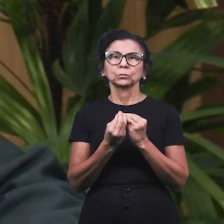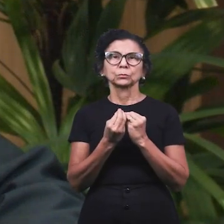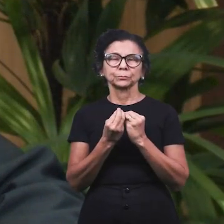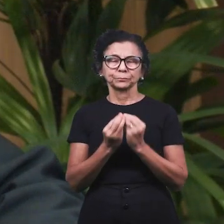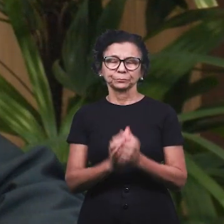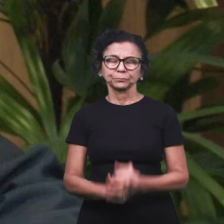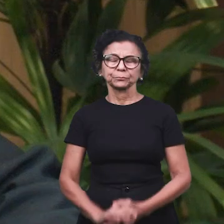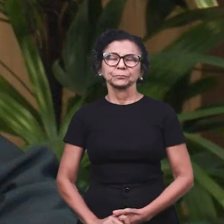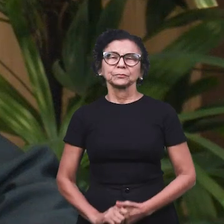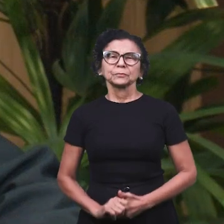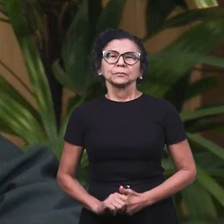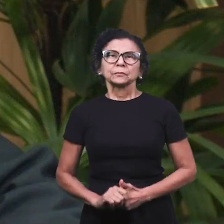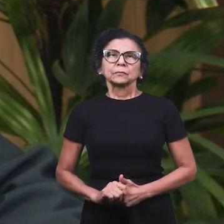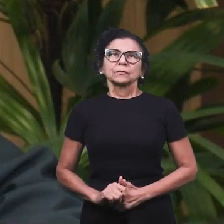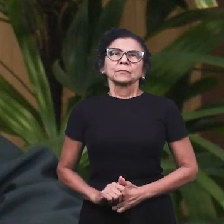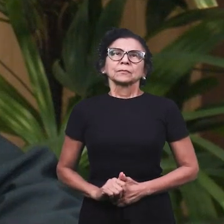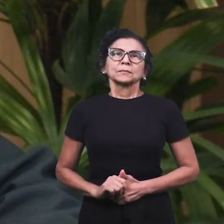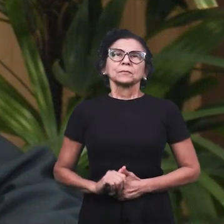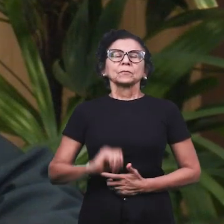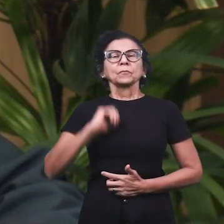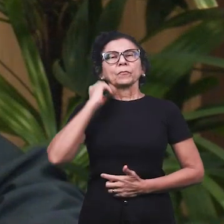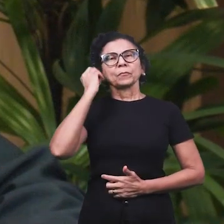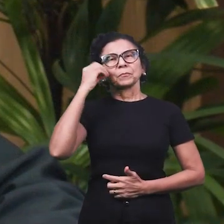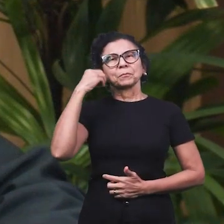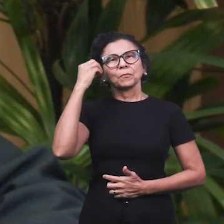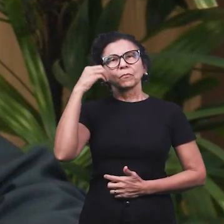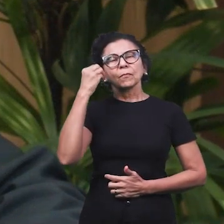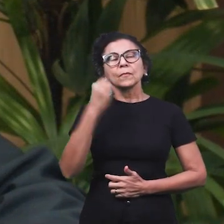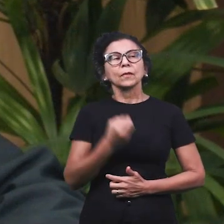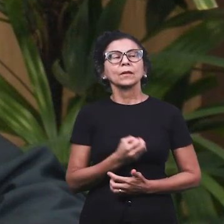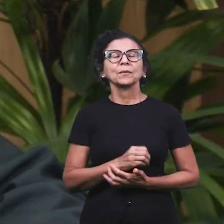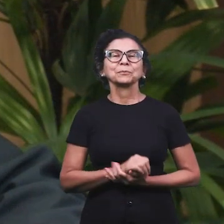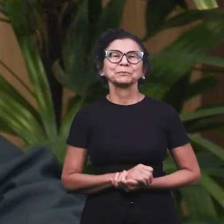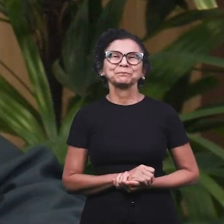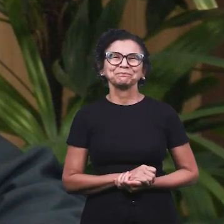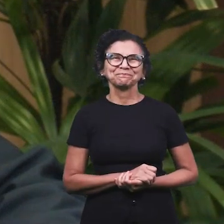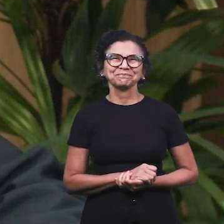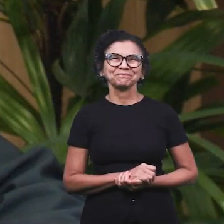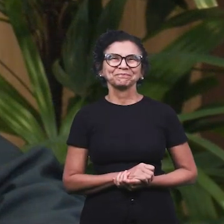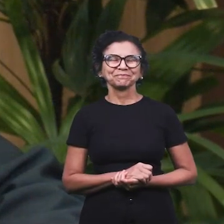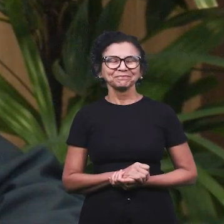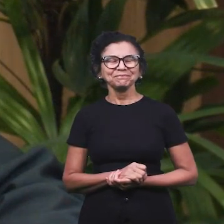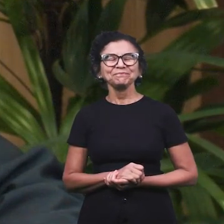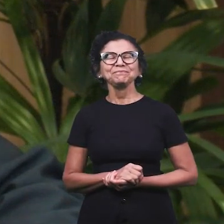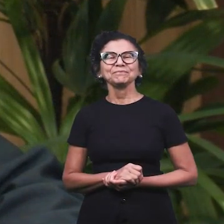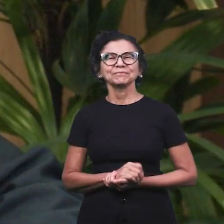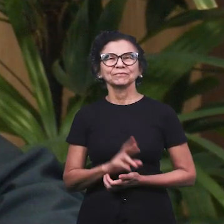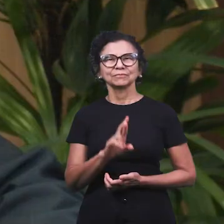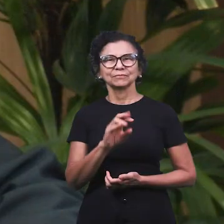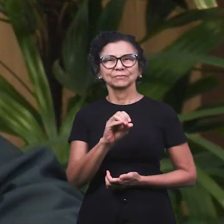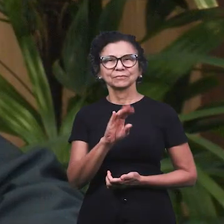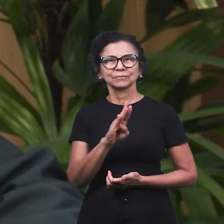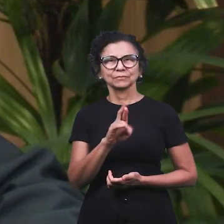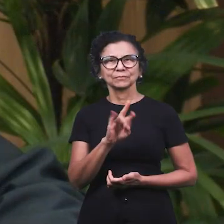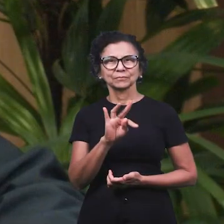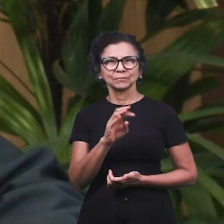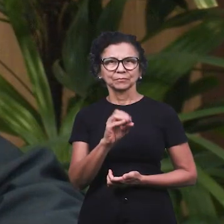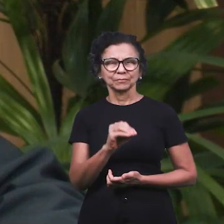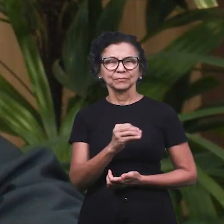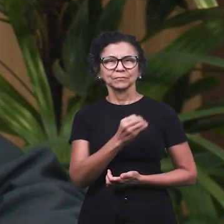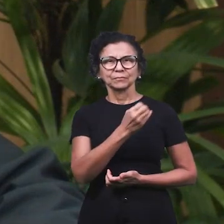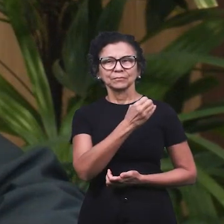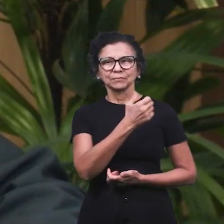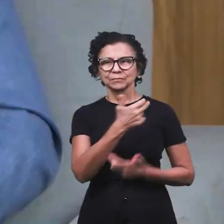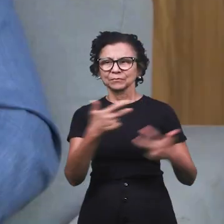pelo Senhor. Então, a experiência do irmão Roberto, eu tenho certeza que é a experiência de muitos outros irmãos. A paz do